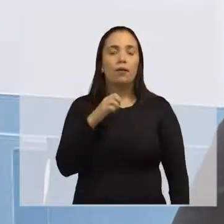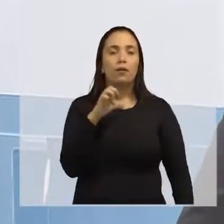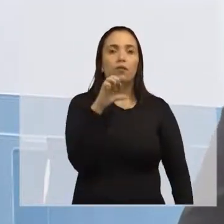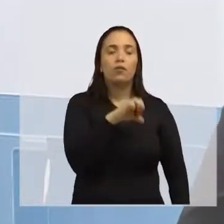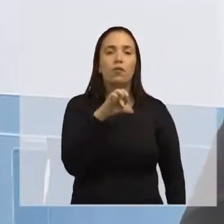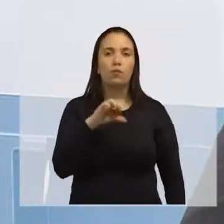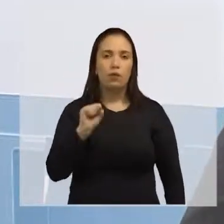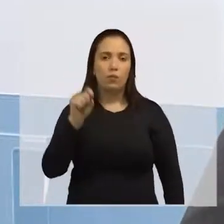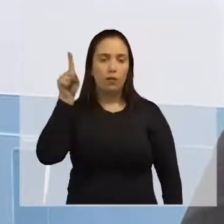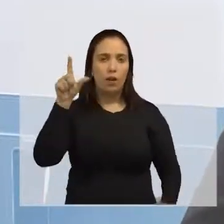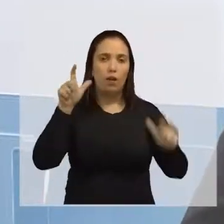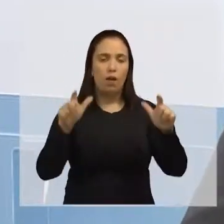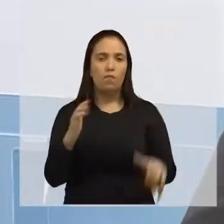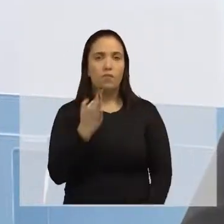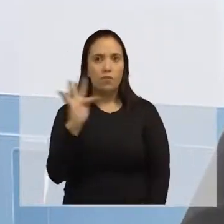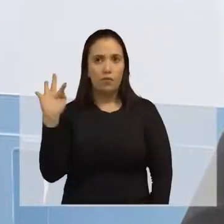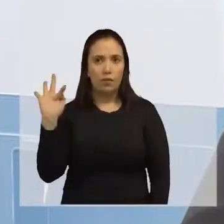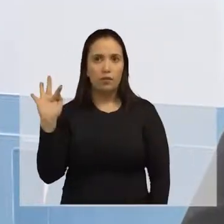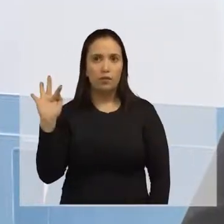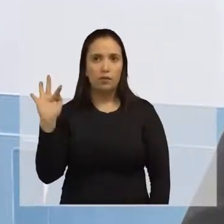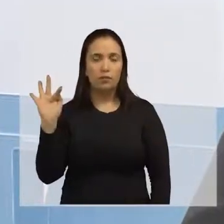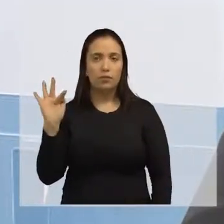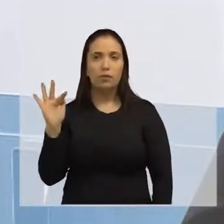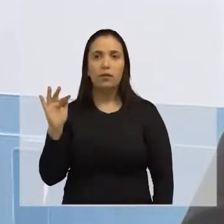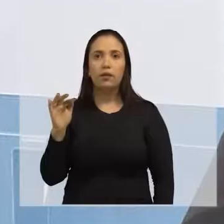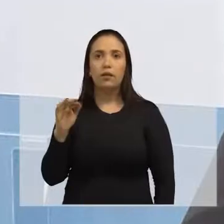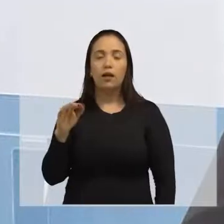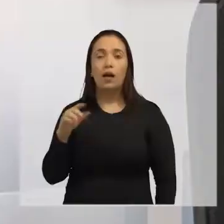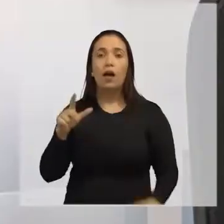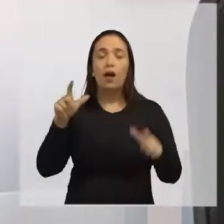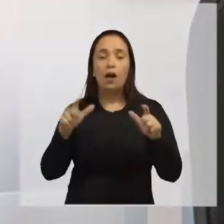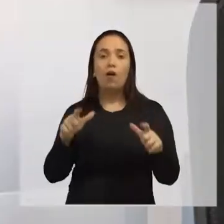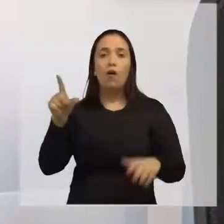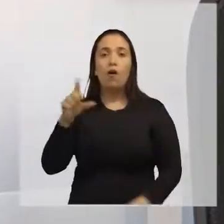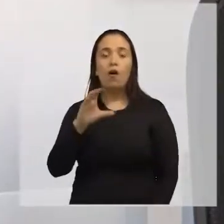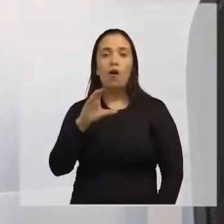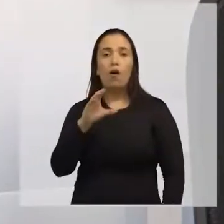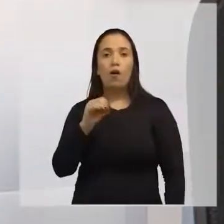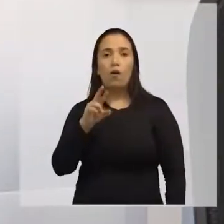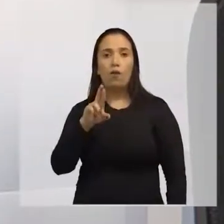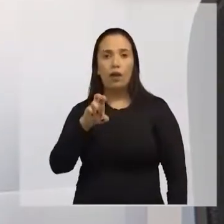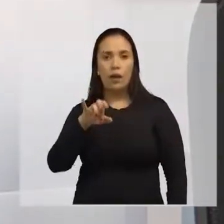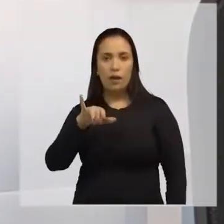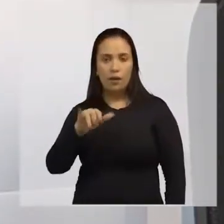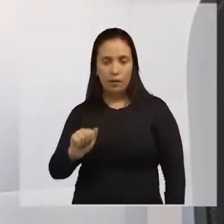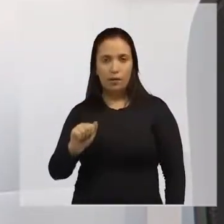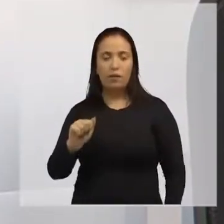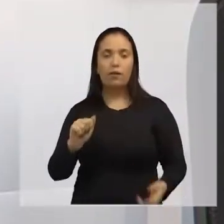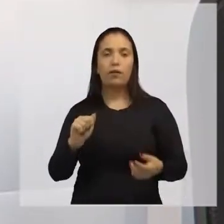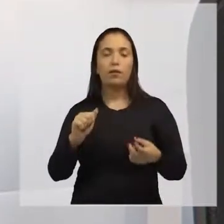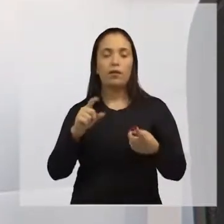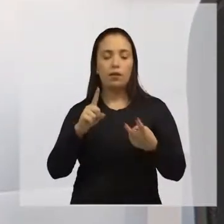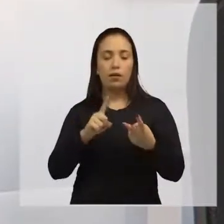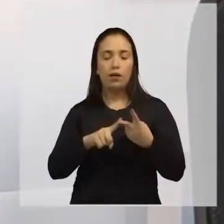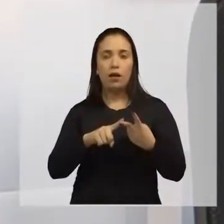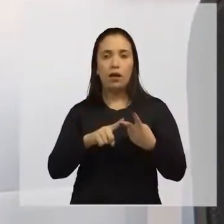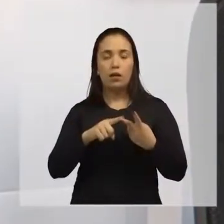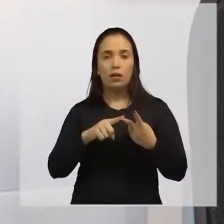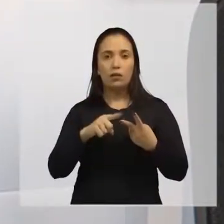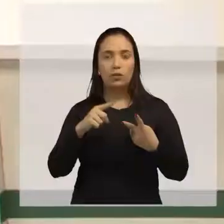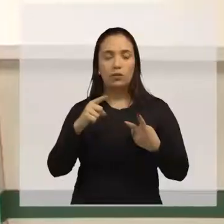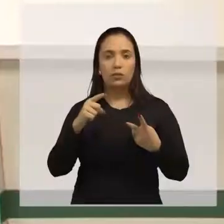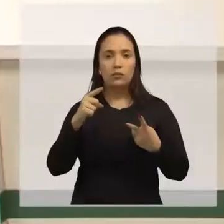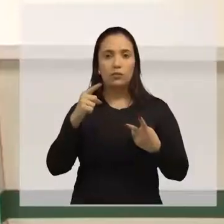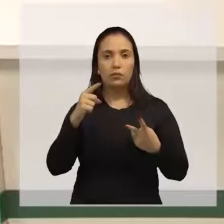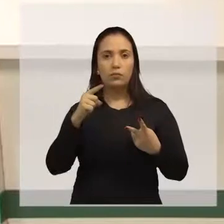França. Depois, Luiz, veio a Copa da Coreia do Sul e do Japão. 2002. 2002, nós fomos o penta ali. Ali foi